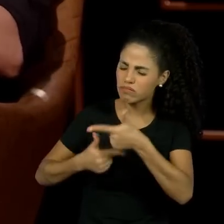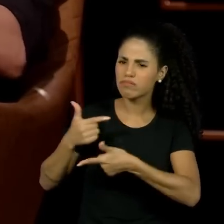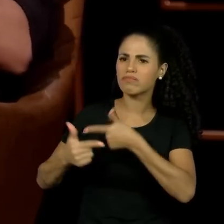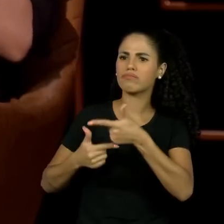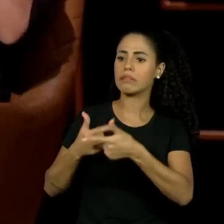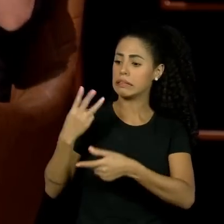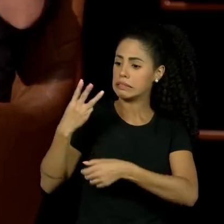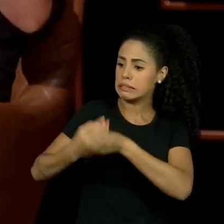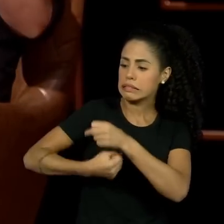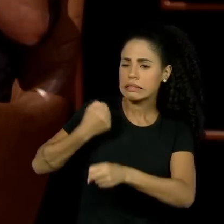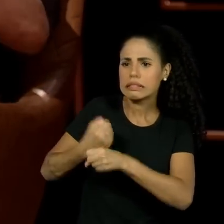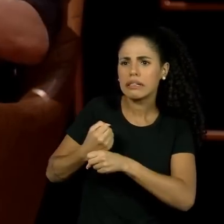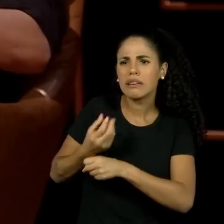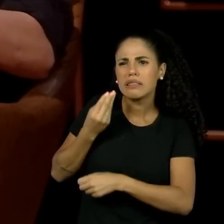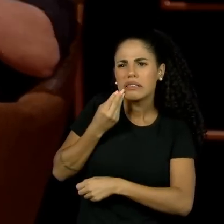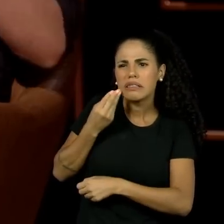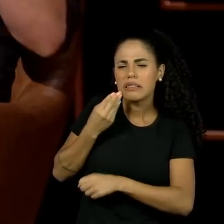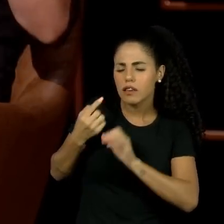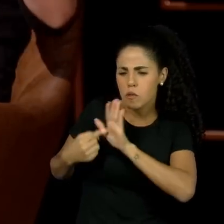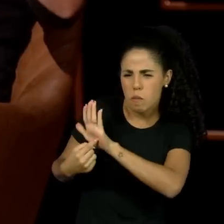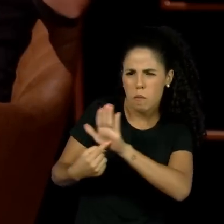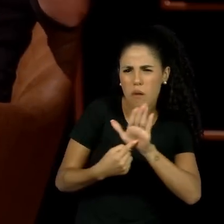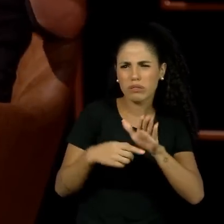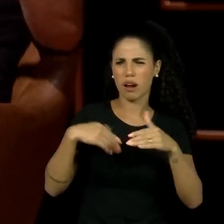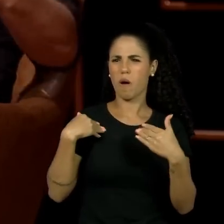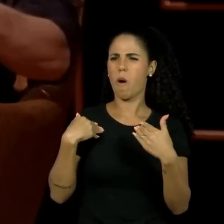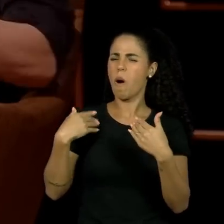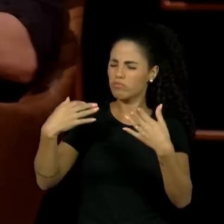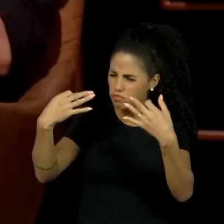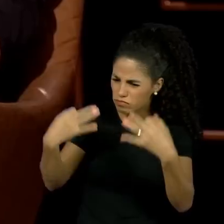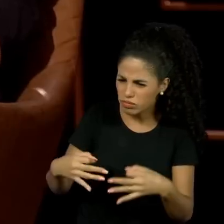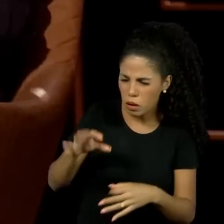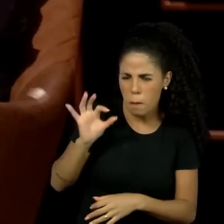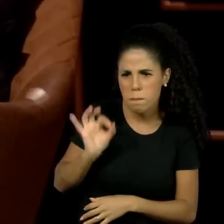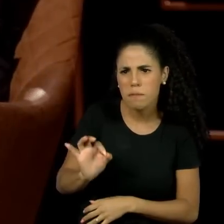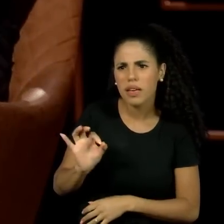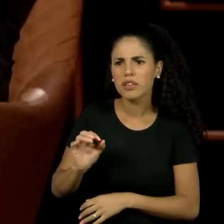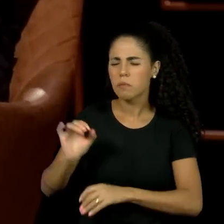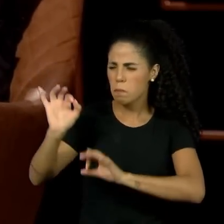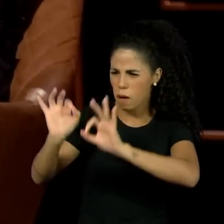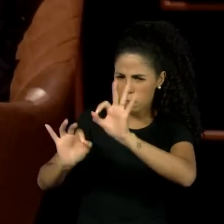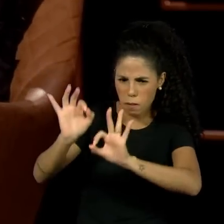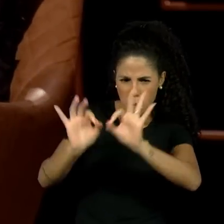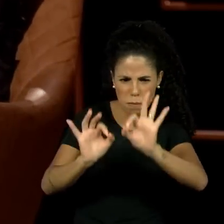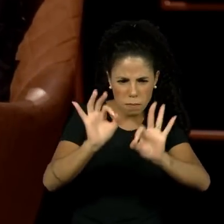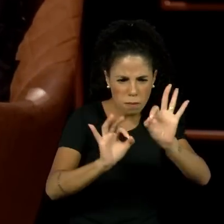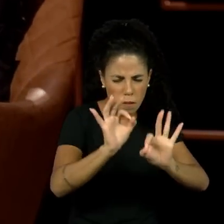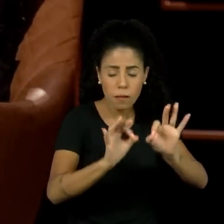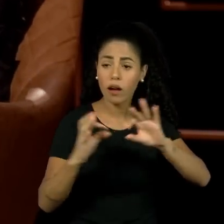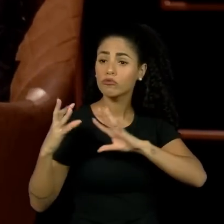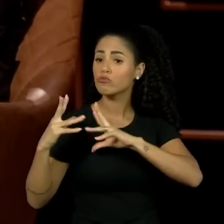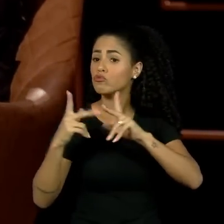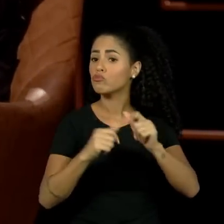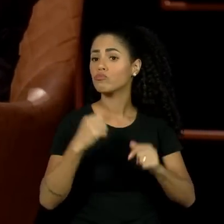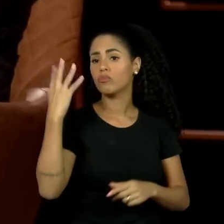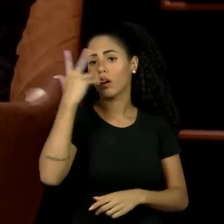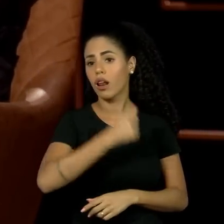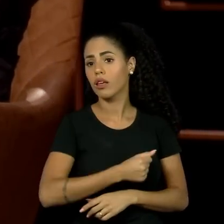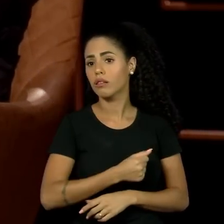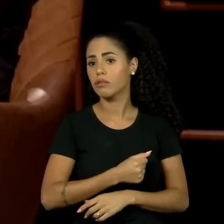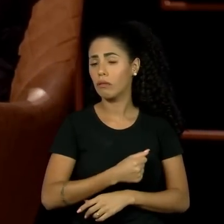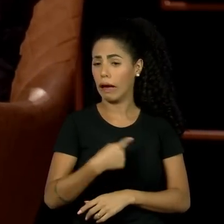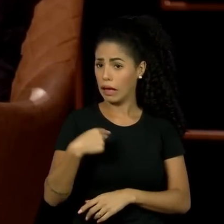uma escrita de libreto, composição original, enfim. E